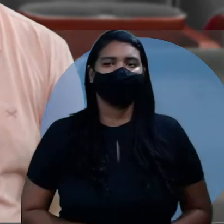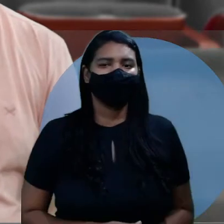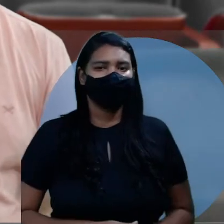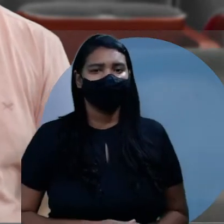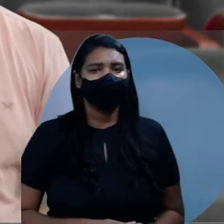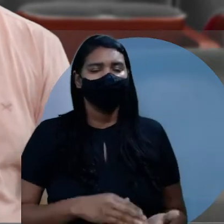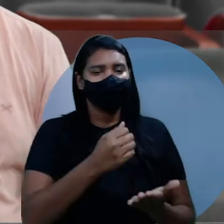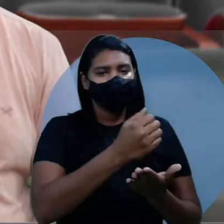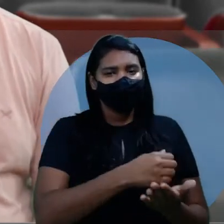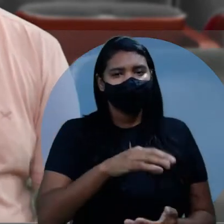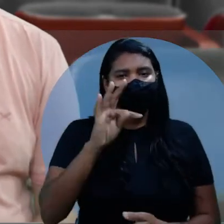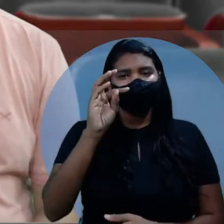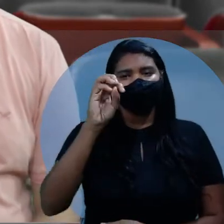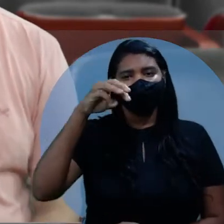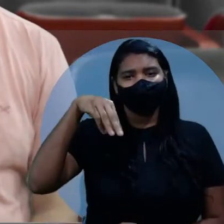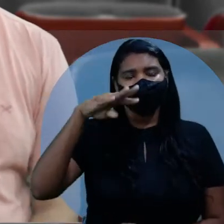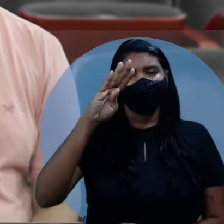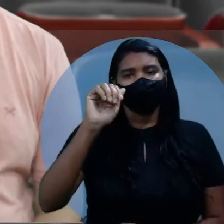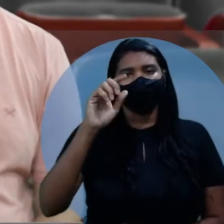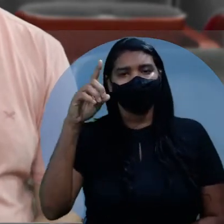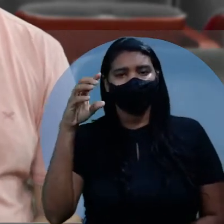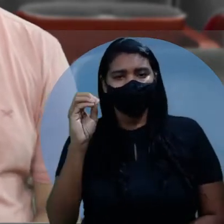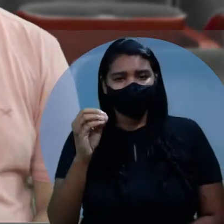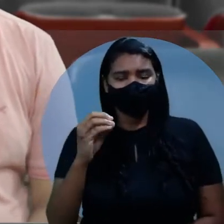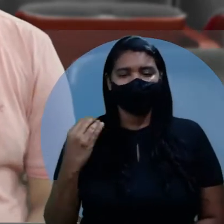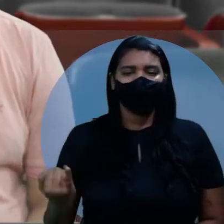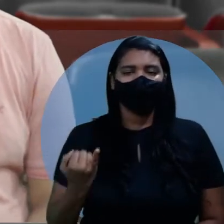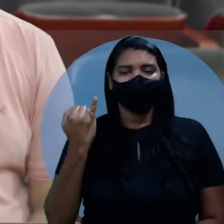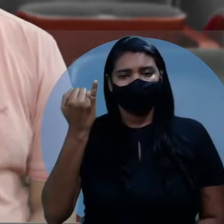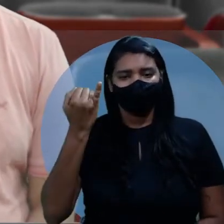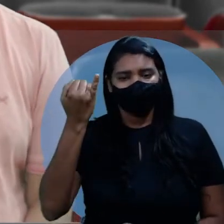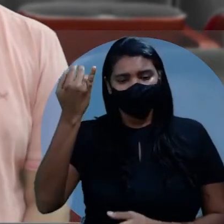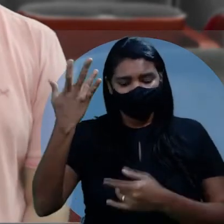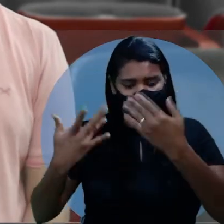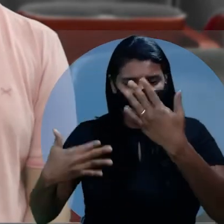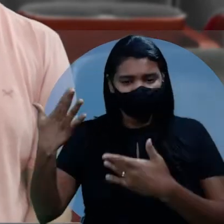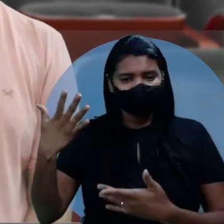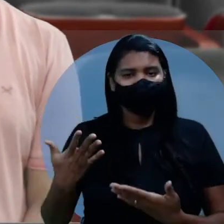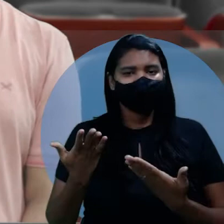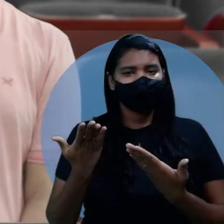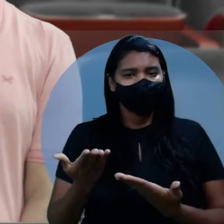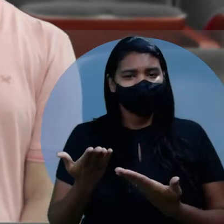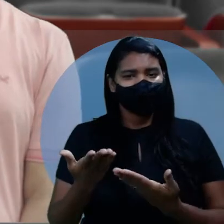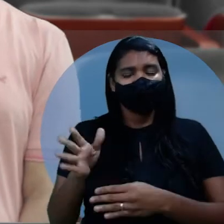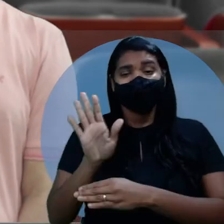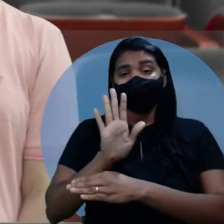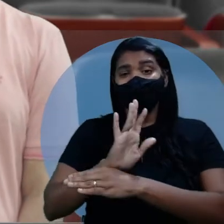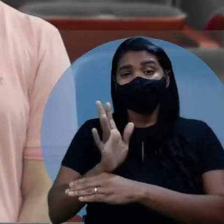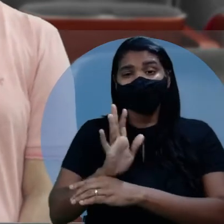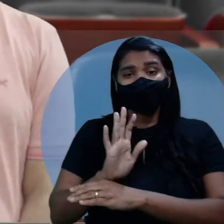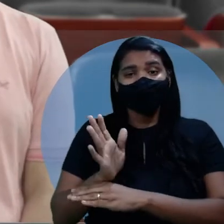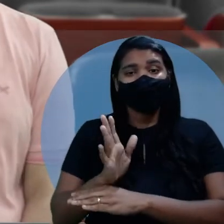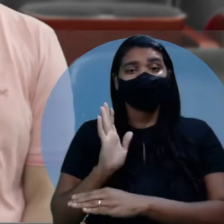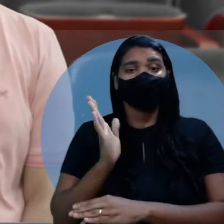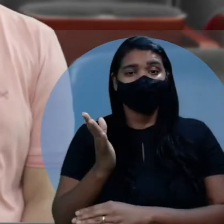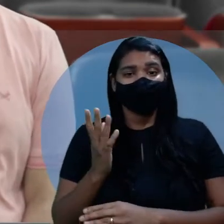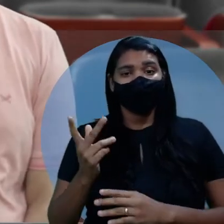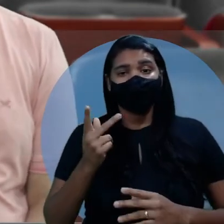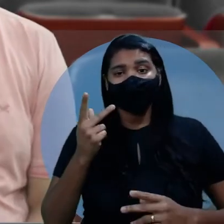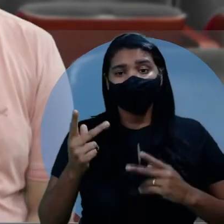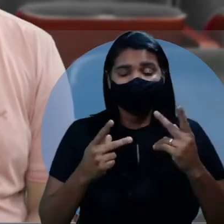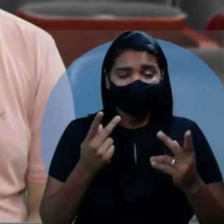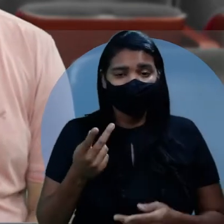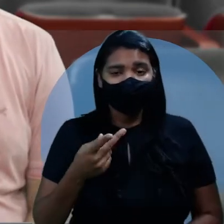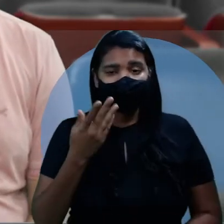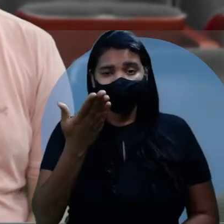algo importante que o professor citou aqui foi justamente quando ele cita que essa questão dos cinemas que já eram falados. É importante que